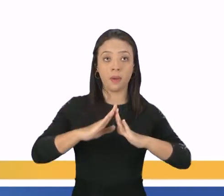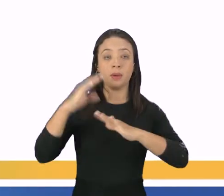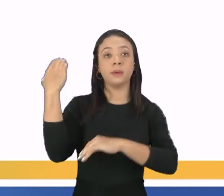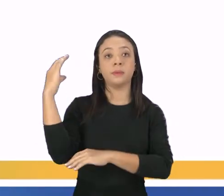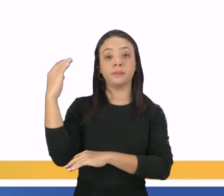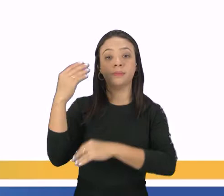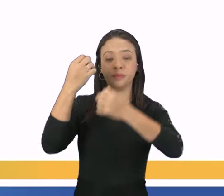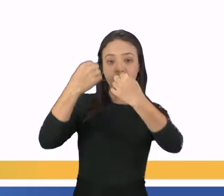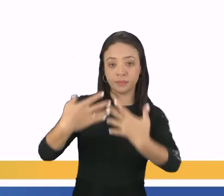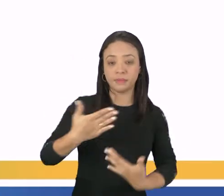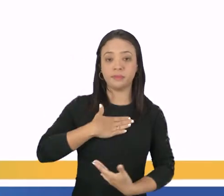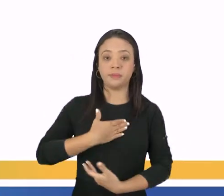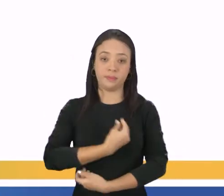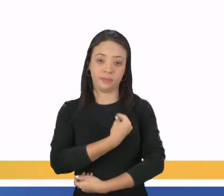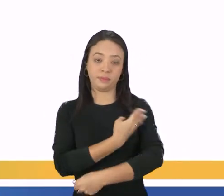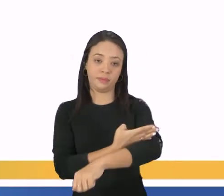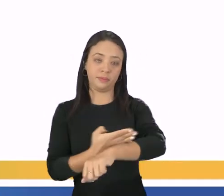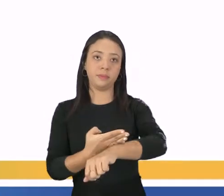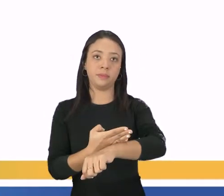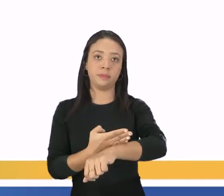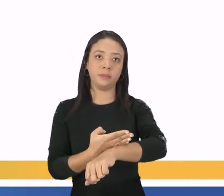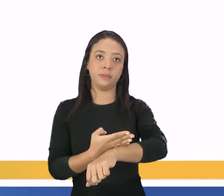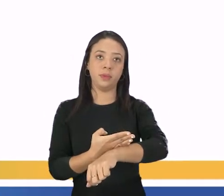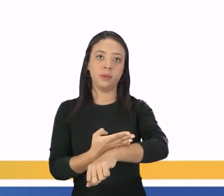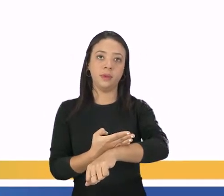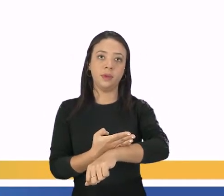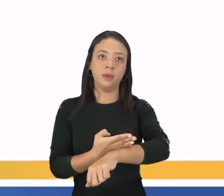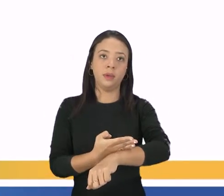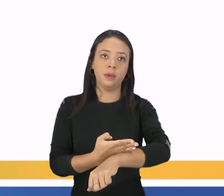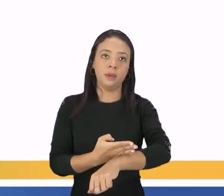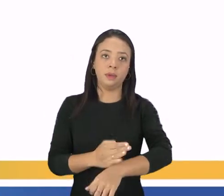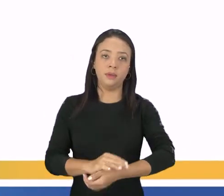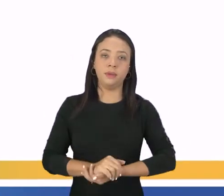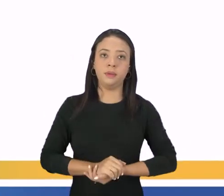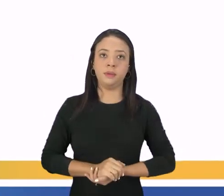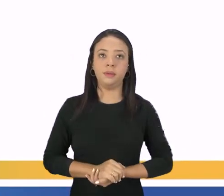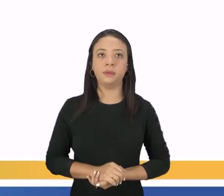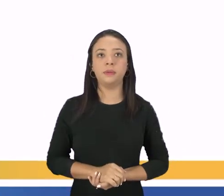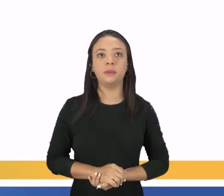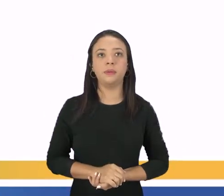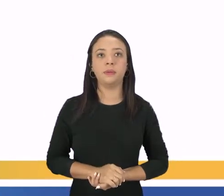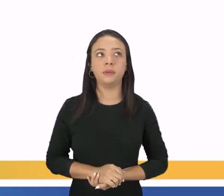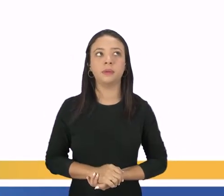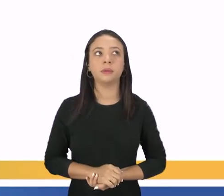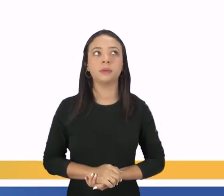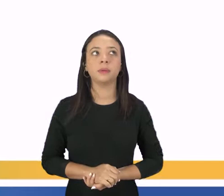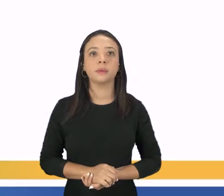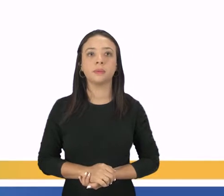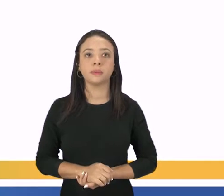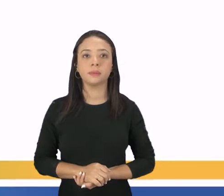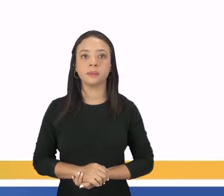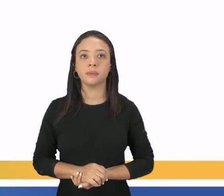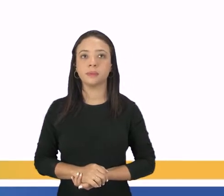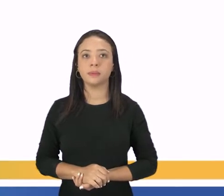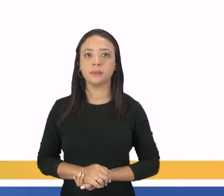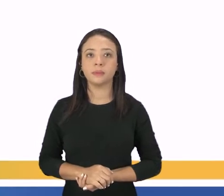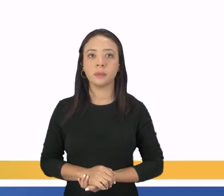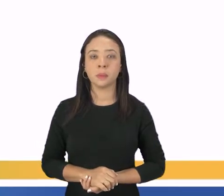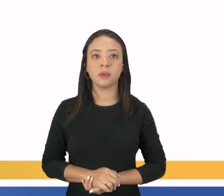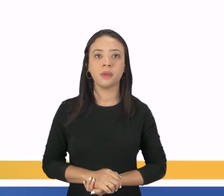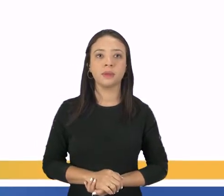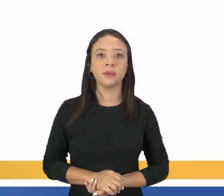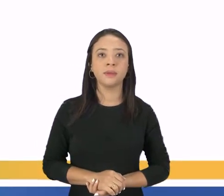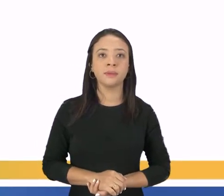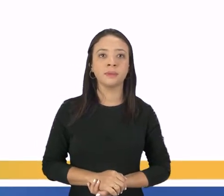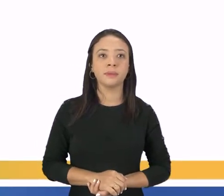contar um pouco sobre minha rotina diária. Todos os dias me despierto a las 6 de la mañana, me levanto y me cepillo los dientes, luego tomo una ducha